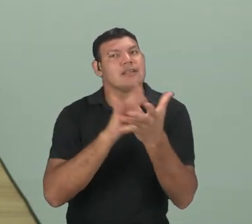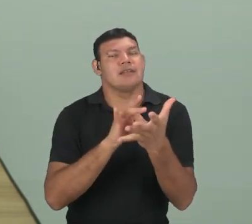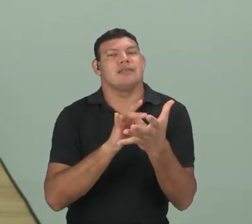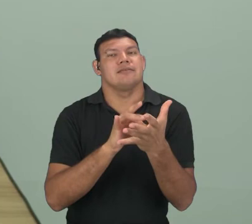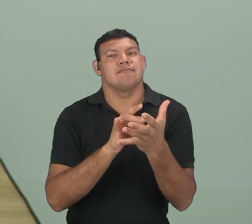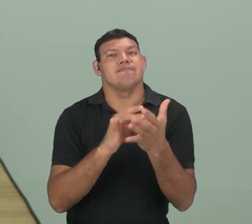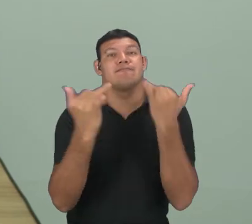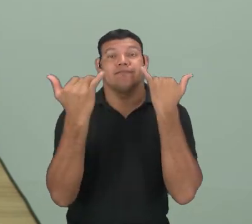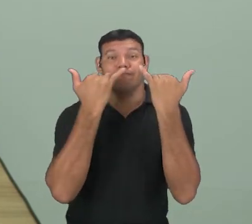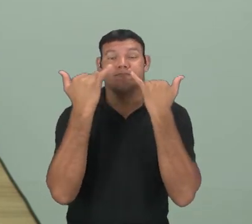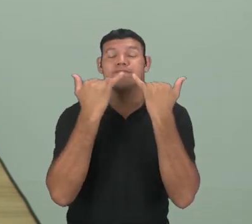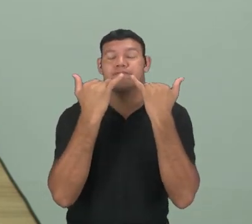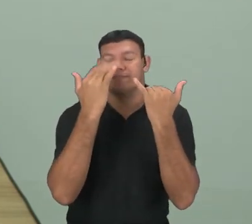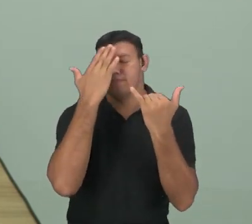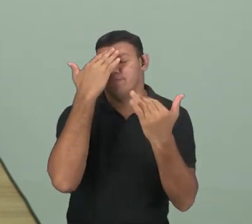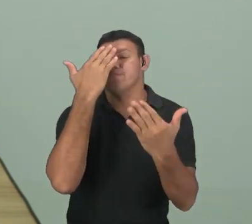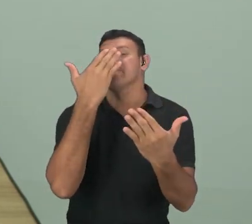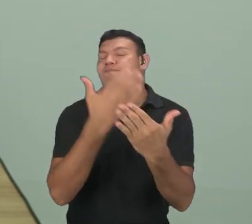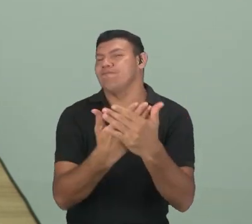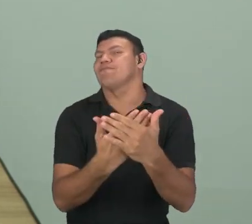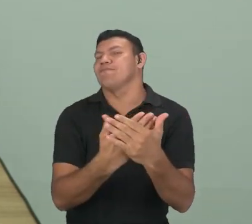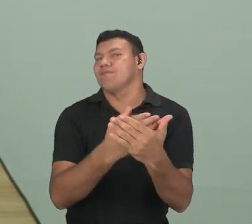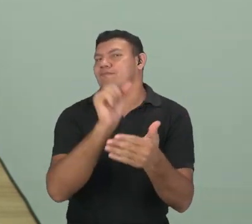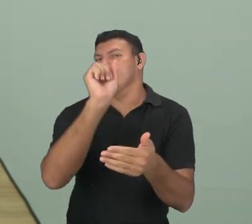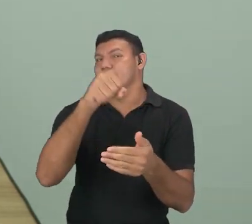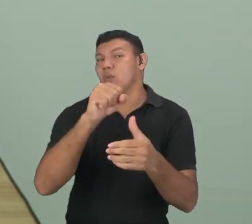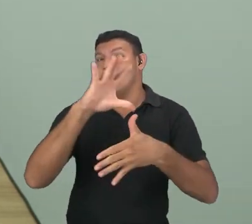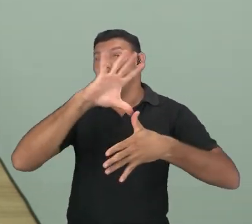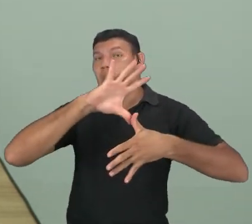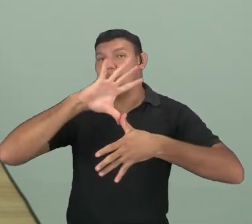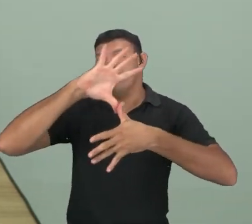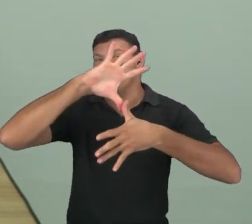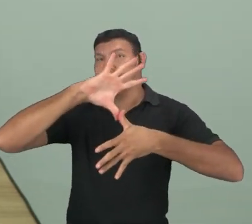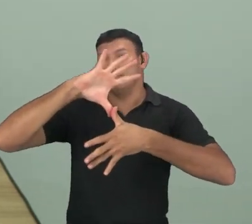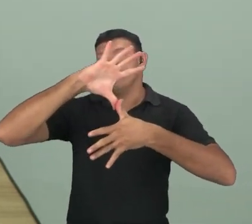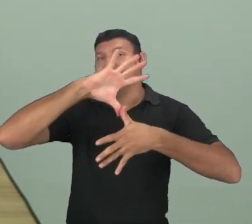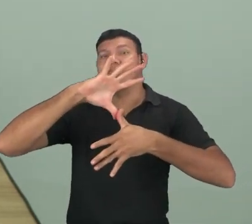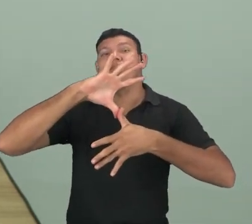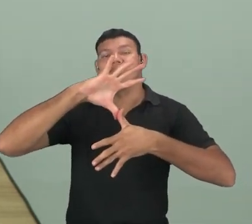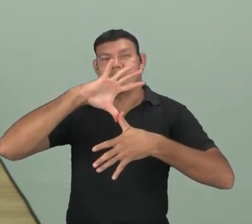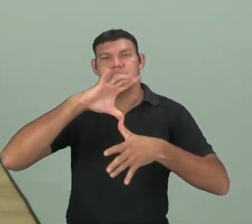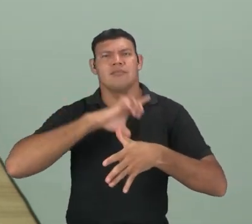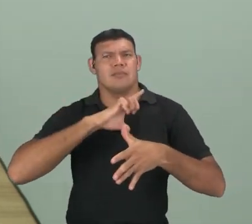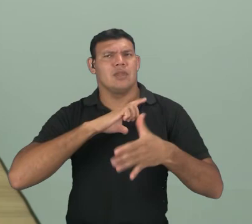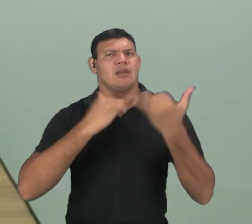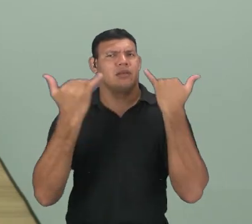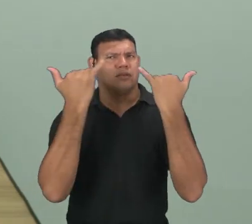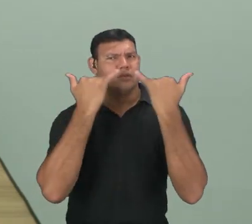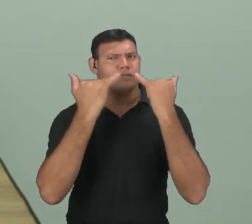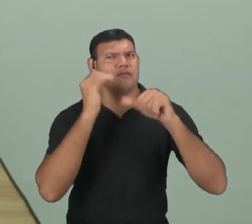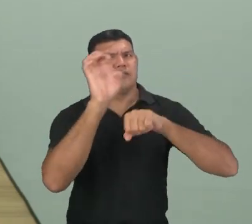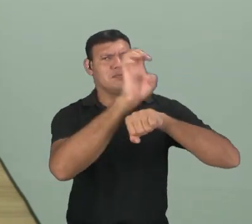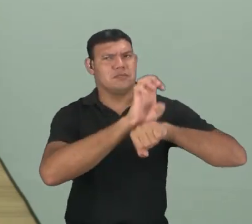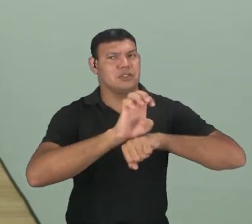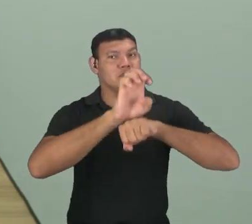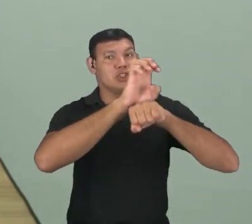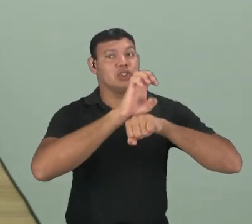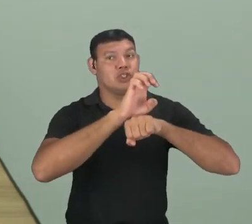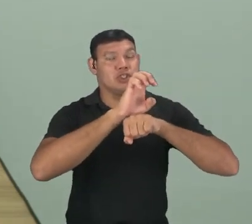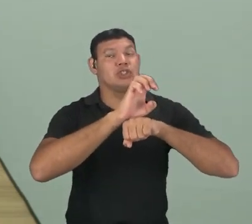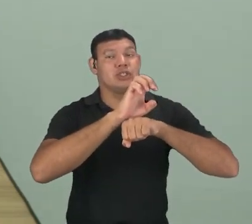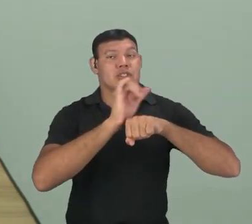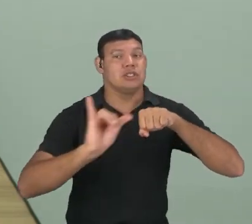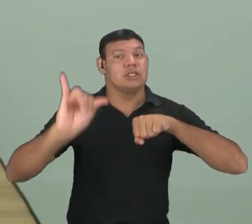gente vai ter que procurar informações confiáveis, né? Um mapa, nesse caso, ele tem informações